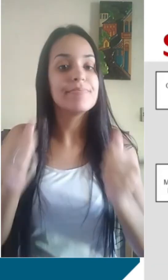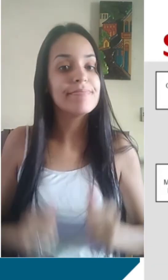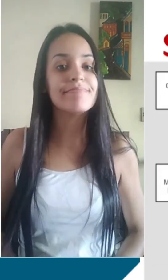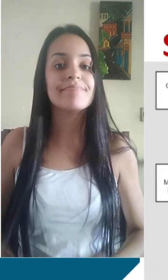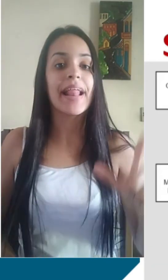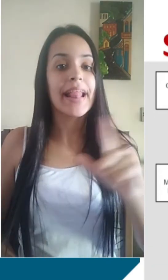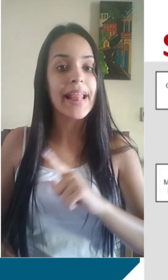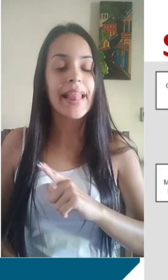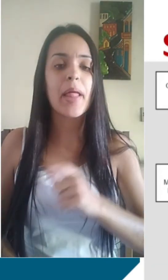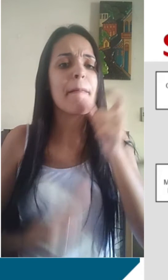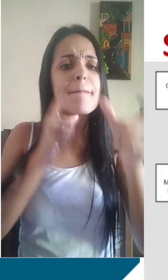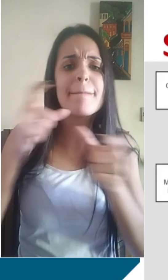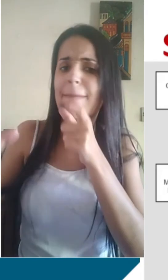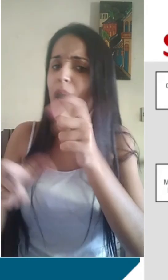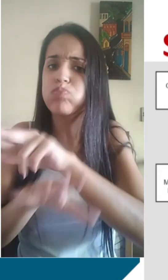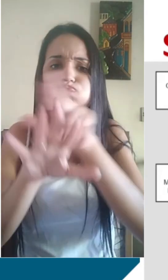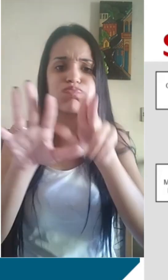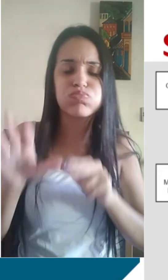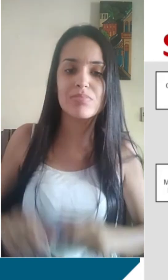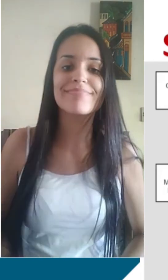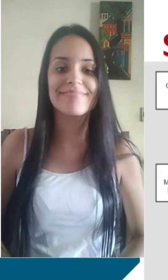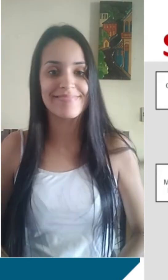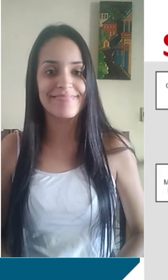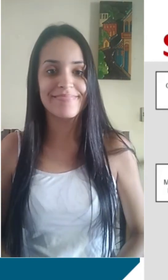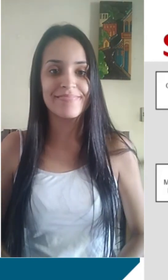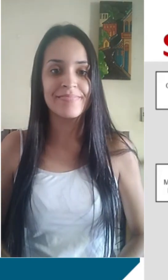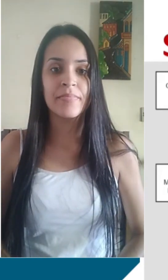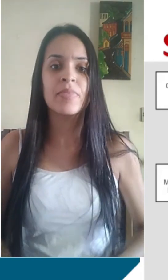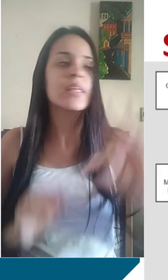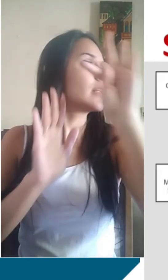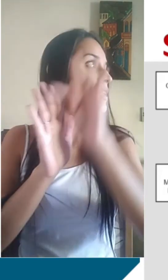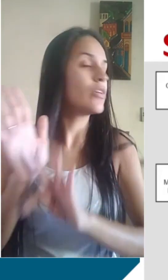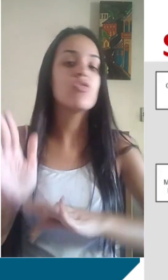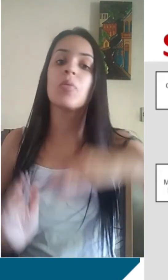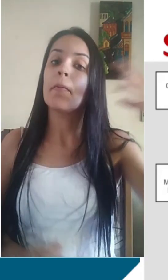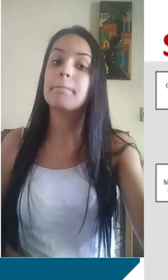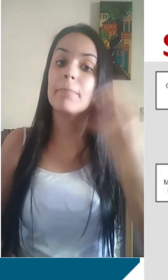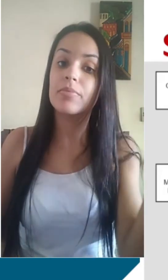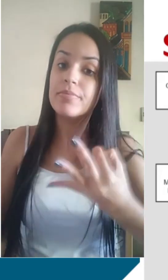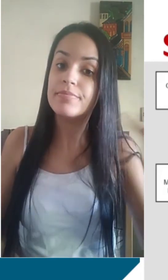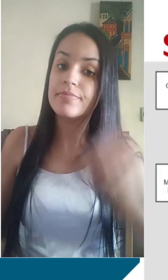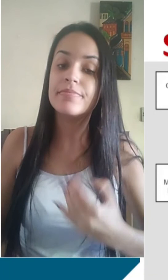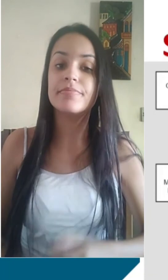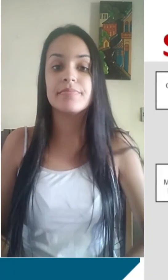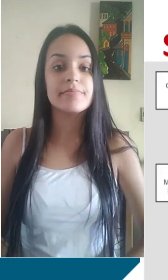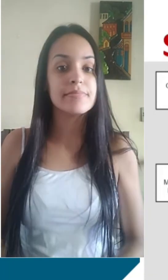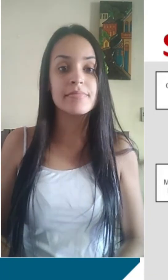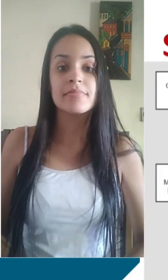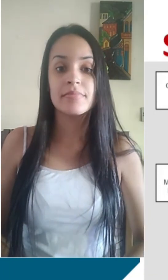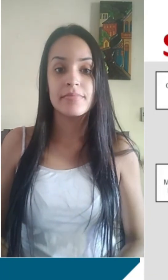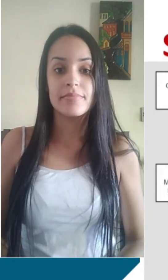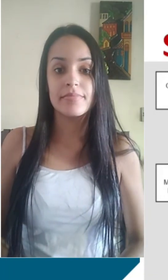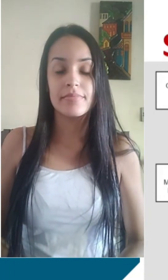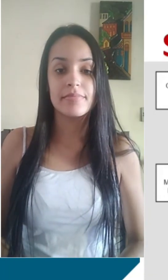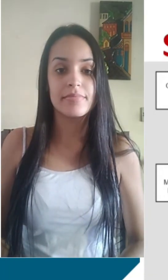o perfeccionismo na construção do poema. Também ligado à arte pela arte, teremos o universalismo,